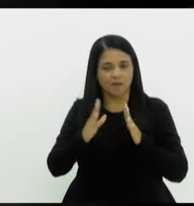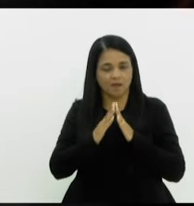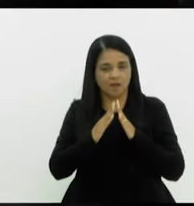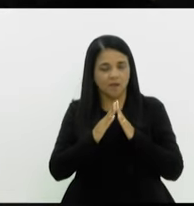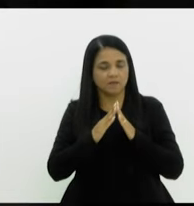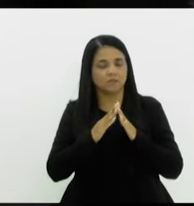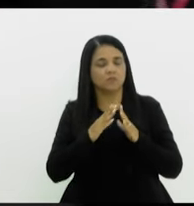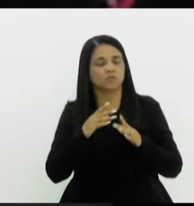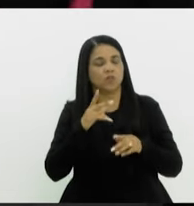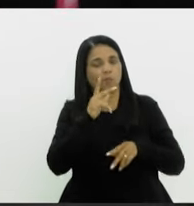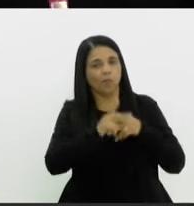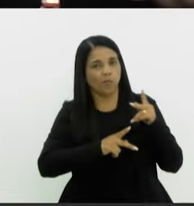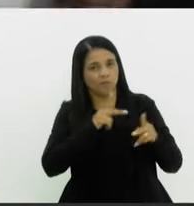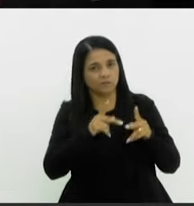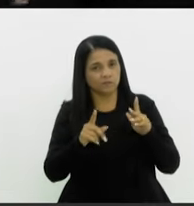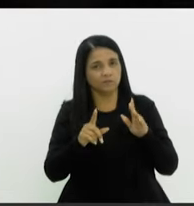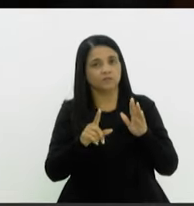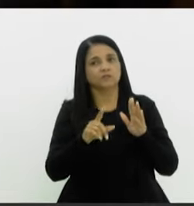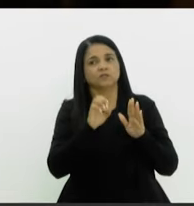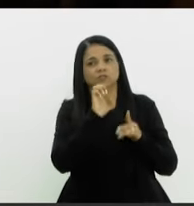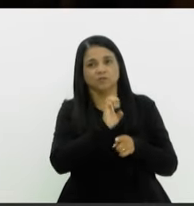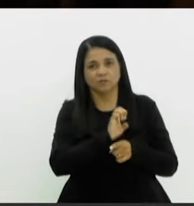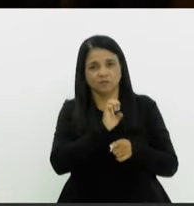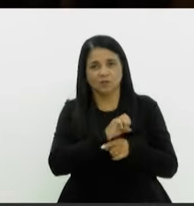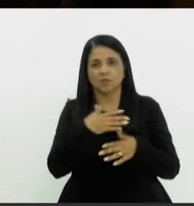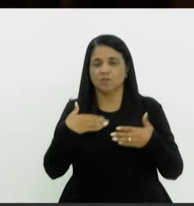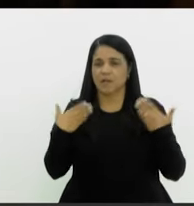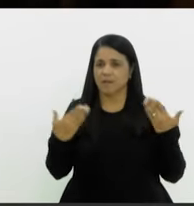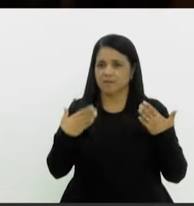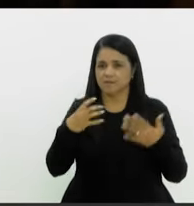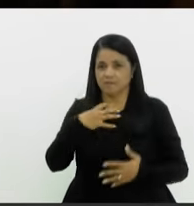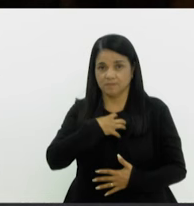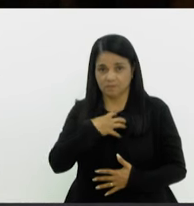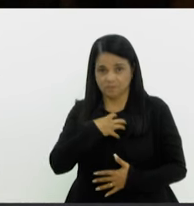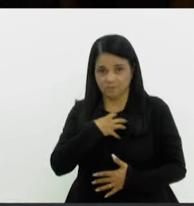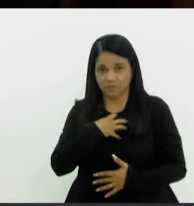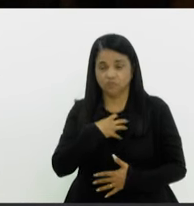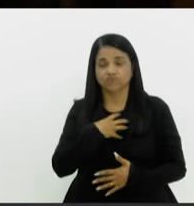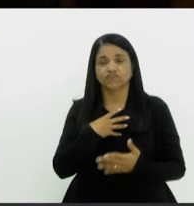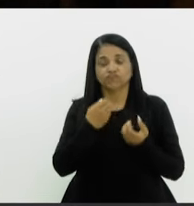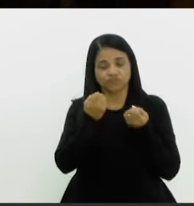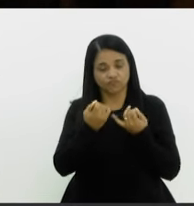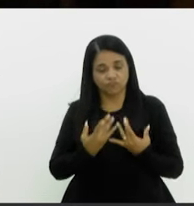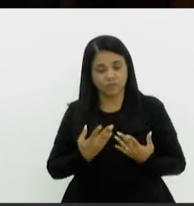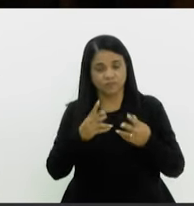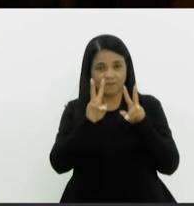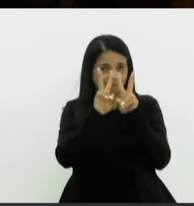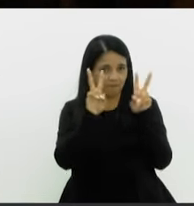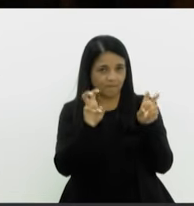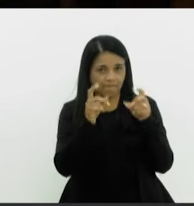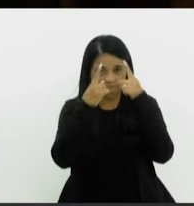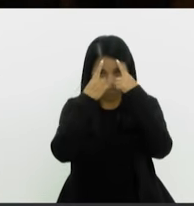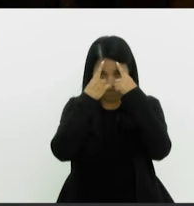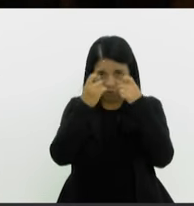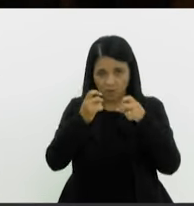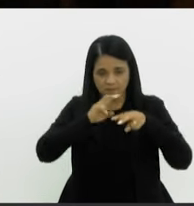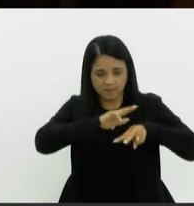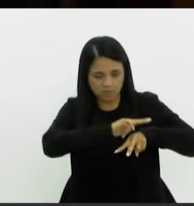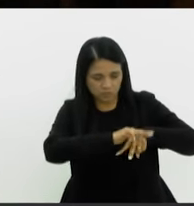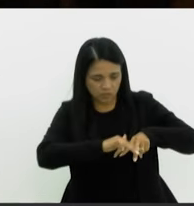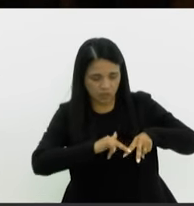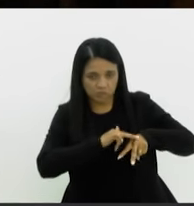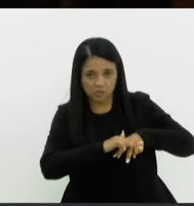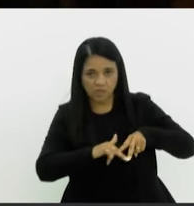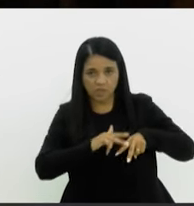alegria tiju estar aqui e mais uma vez aí falando um pouquinho que o tema que eu vou falar é sobre violência de gênero já que tá